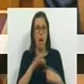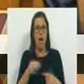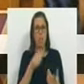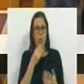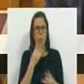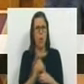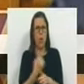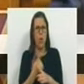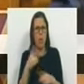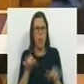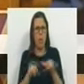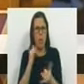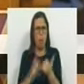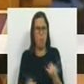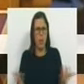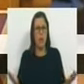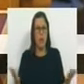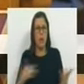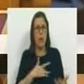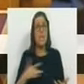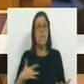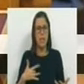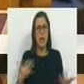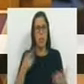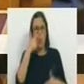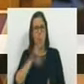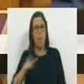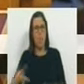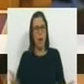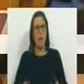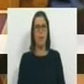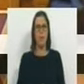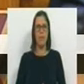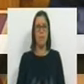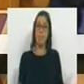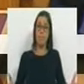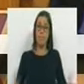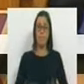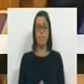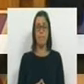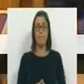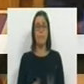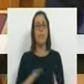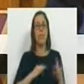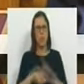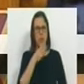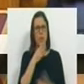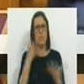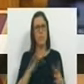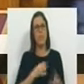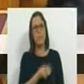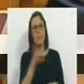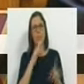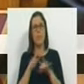consumir produtos que sejam perigosos para a saúde humana. E portanto, Sr. Deputado, Srs.